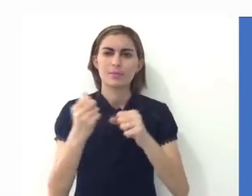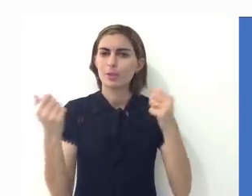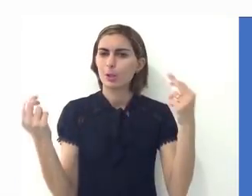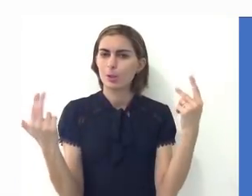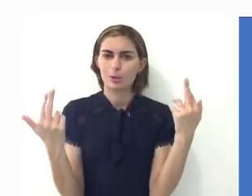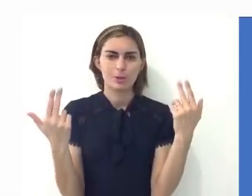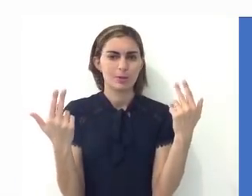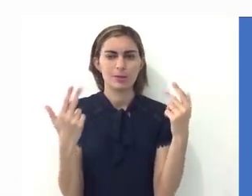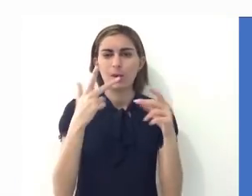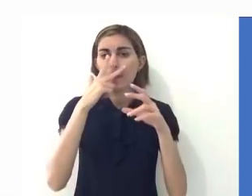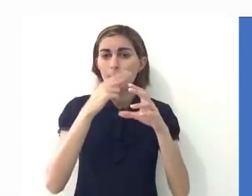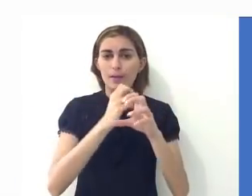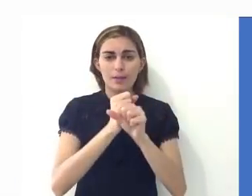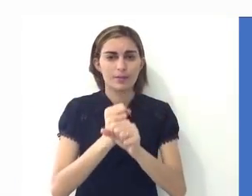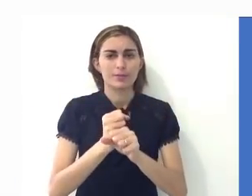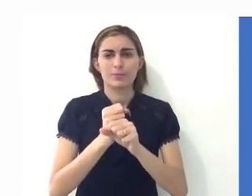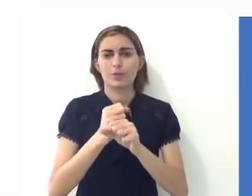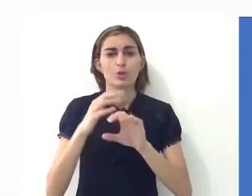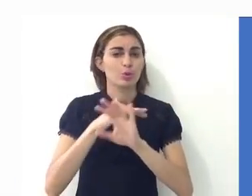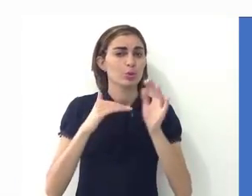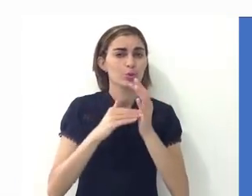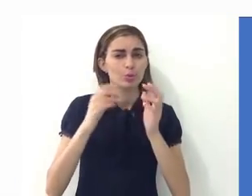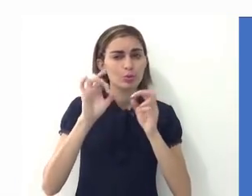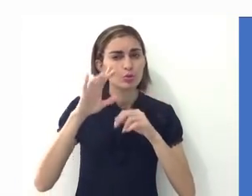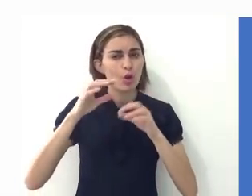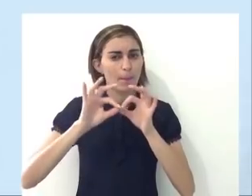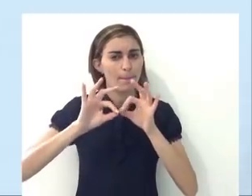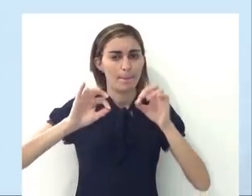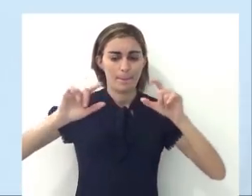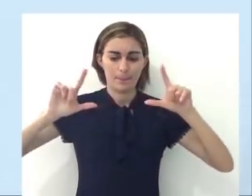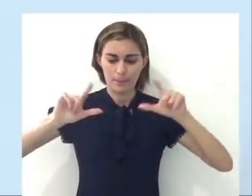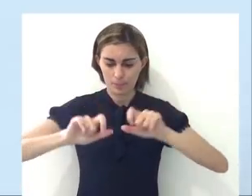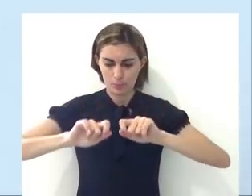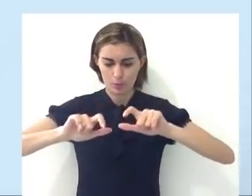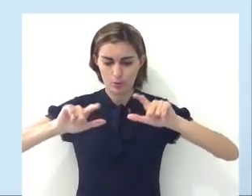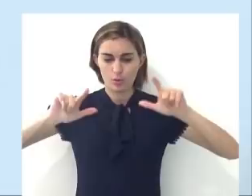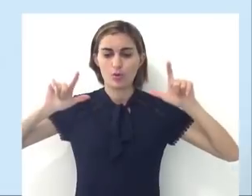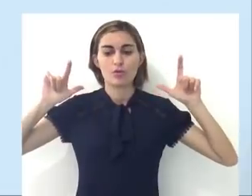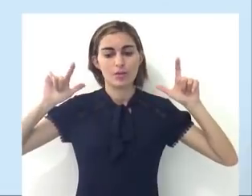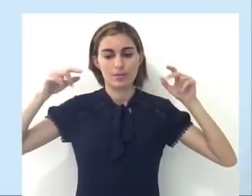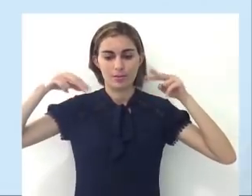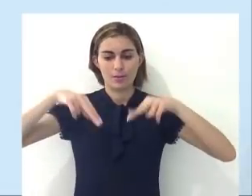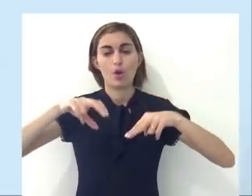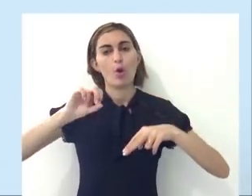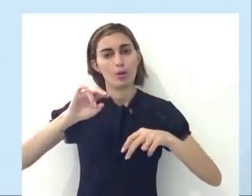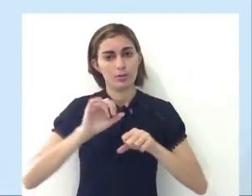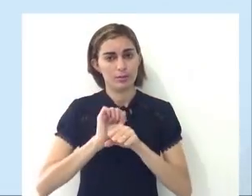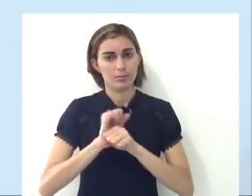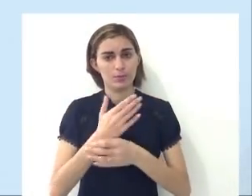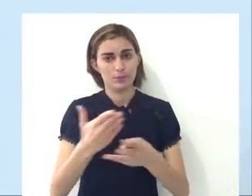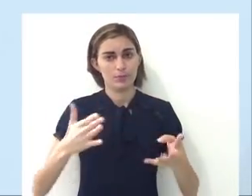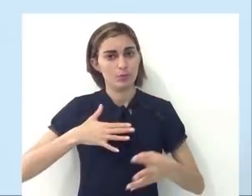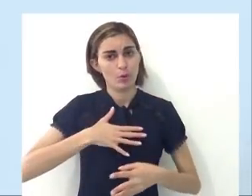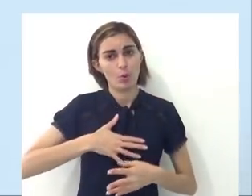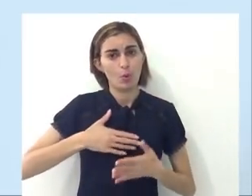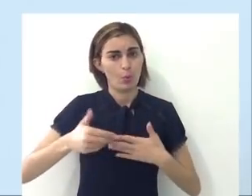as mesmas, essas duas diagonais possuem as mesmas medidas. Isso tudo é uma questão de uma projeção e ilusão de ótica.